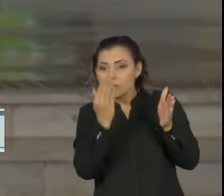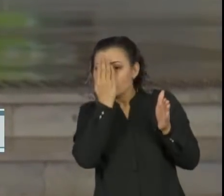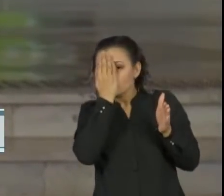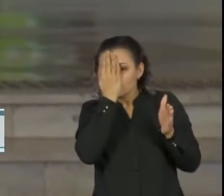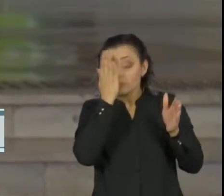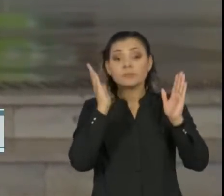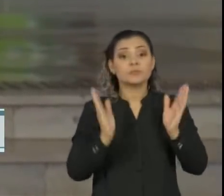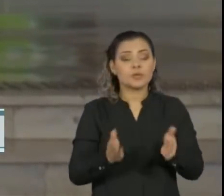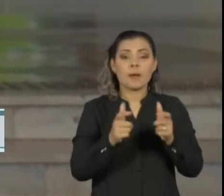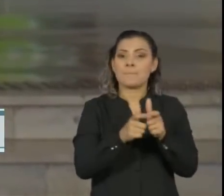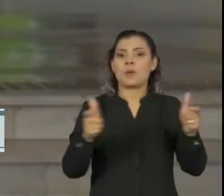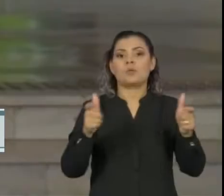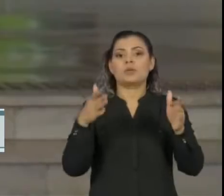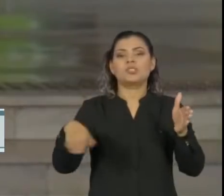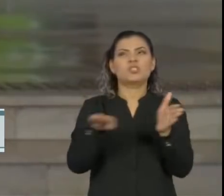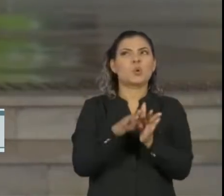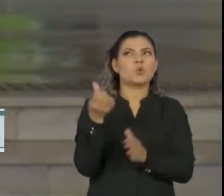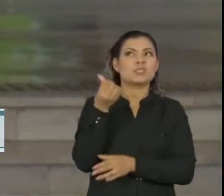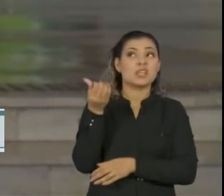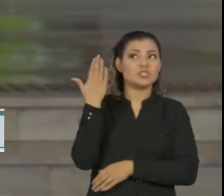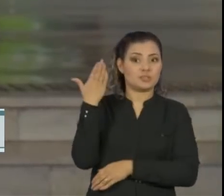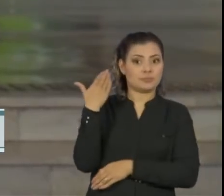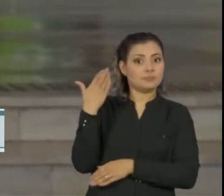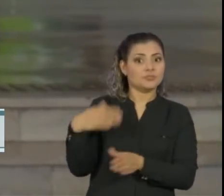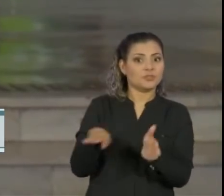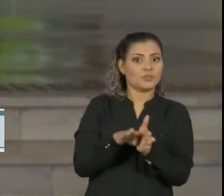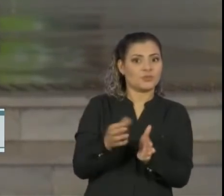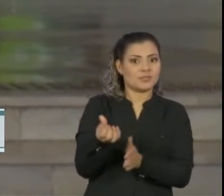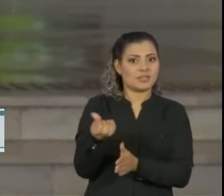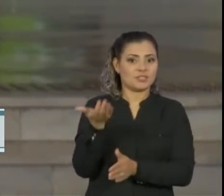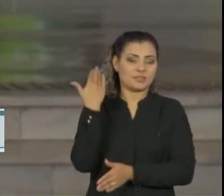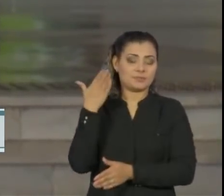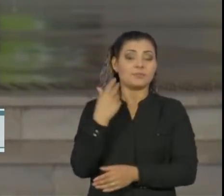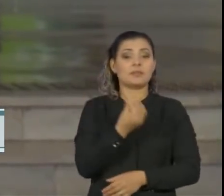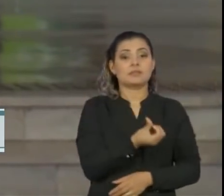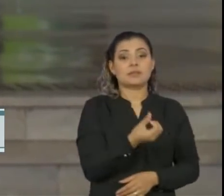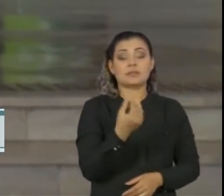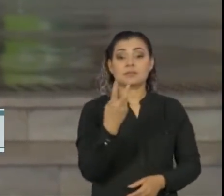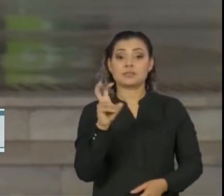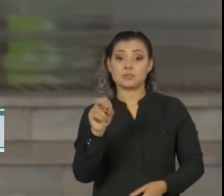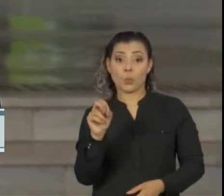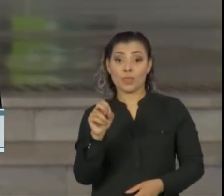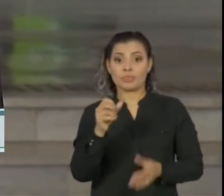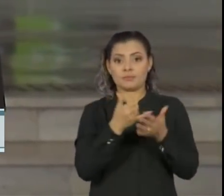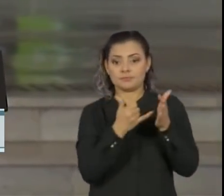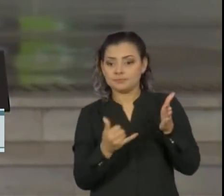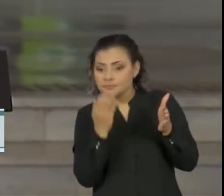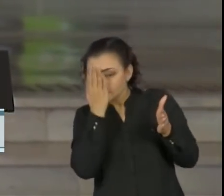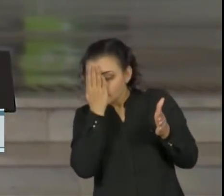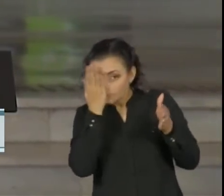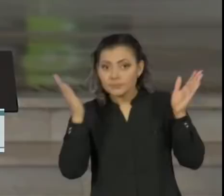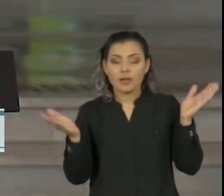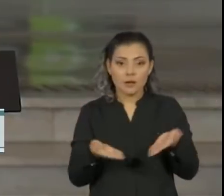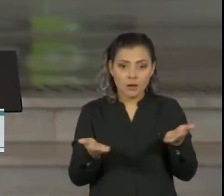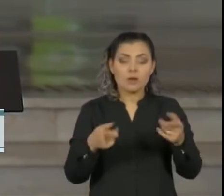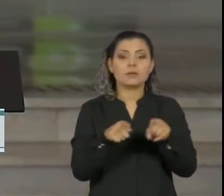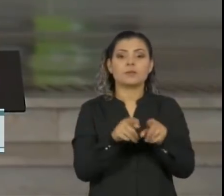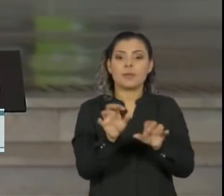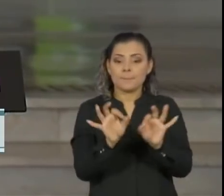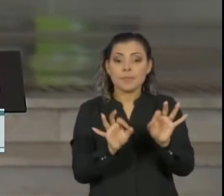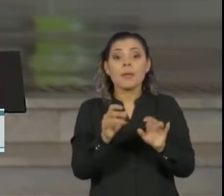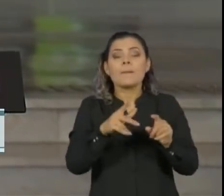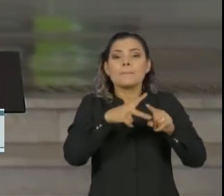chegaram, uma grande maioria, na sexta-feira, 650 respiradores. Eles passam agora para